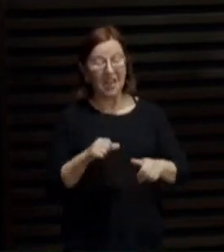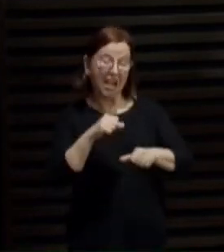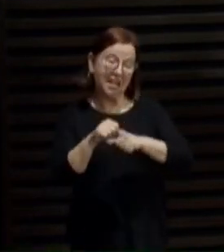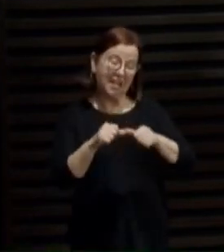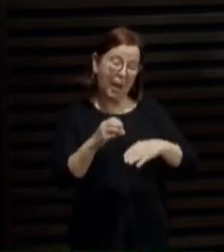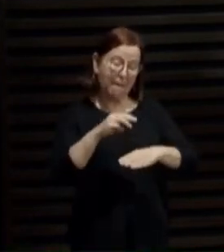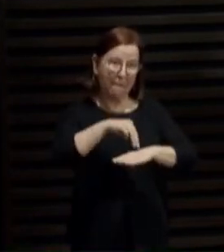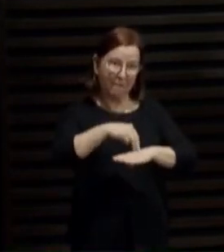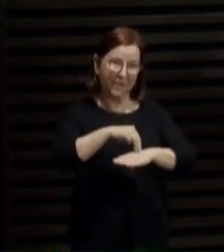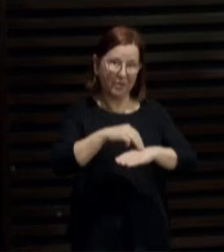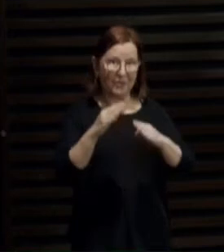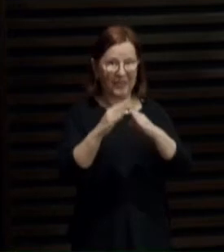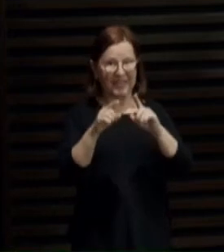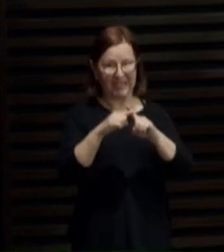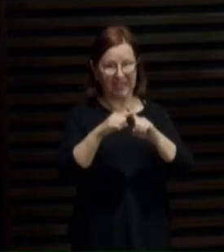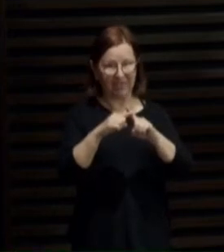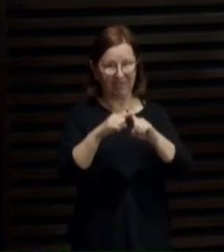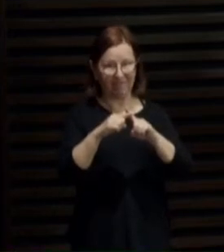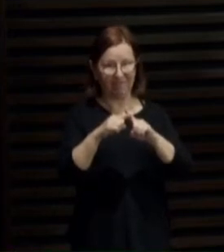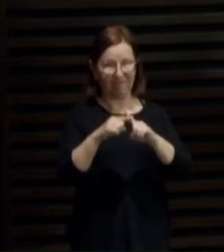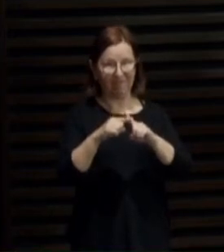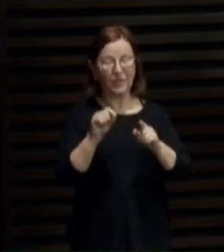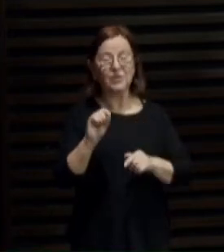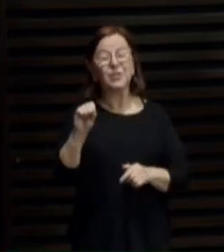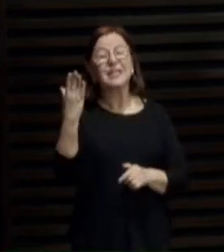local, gerando uma confusão na